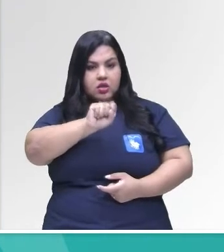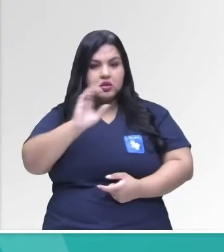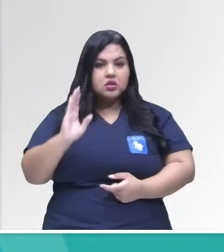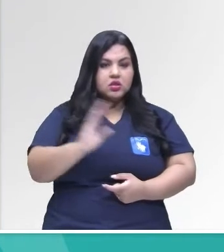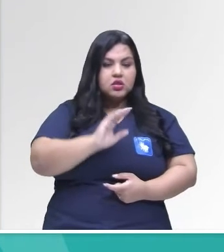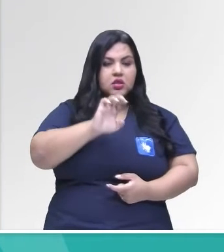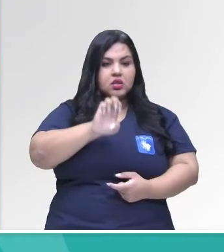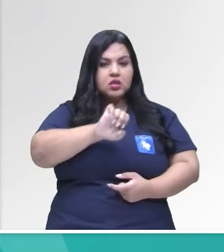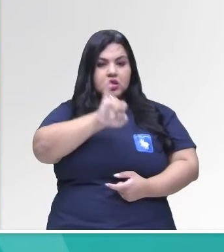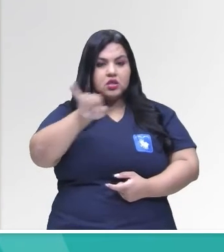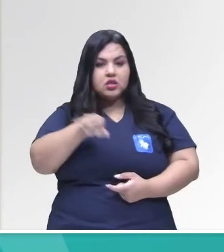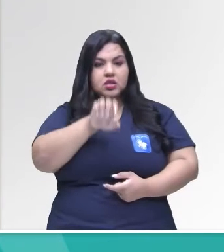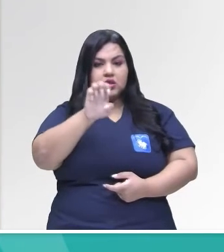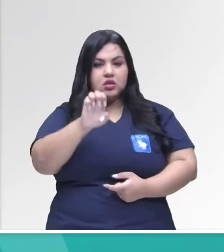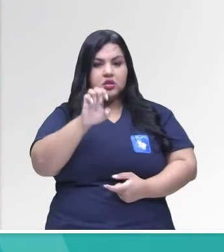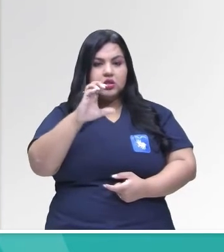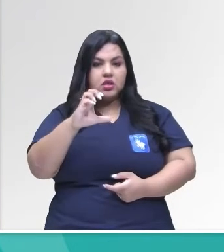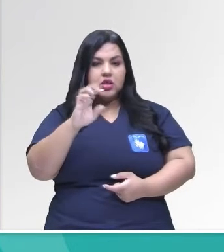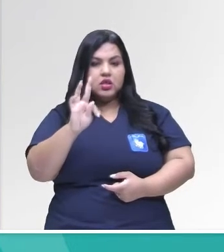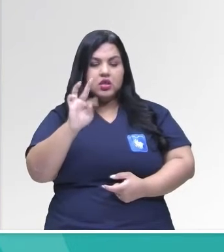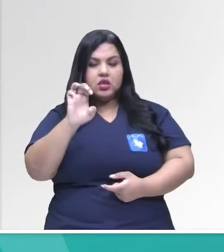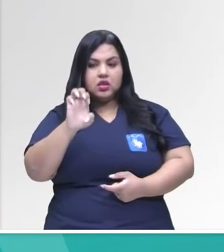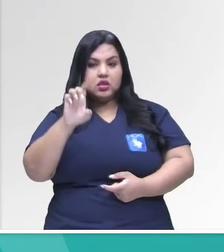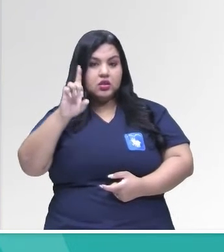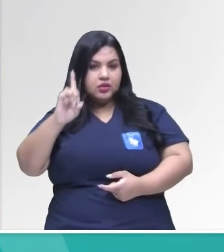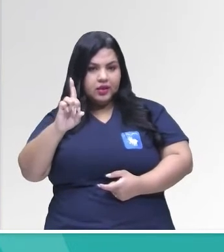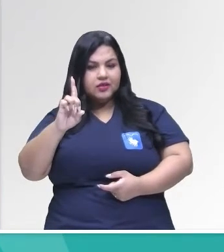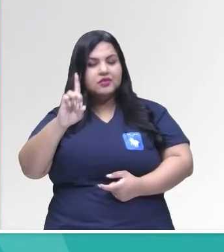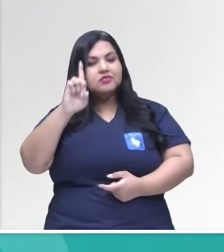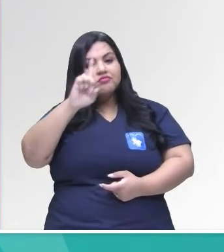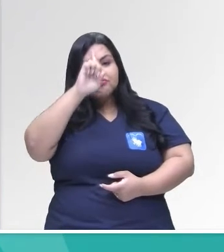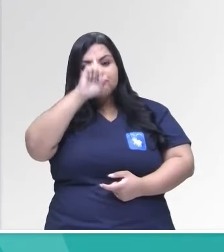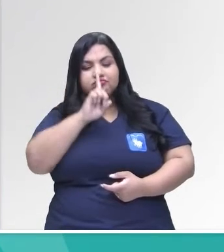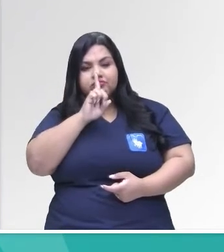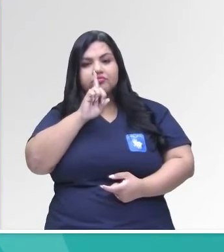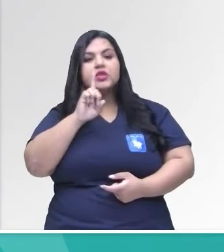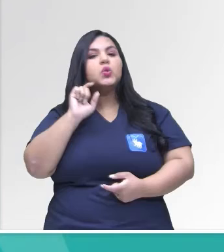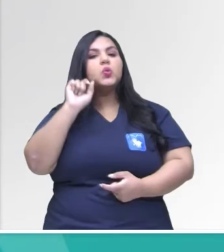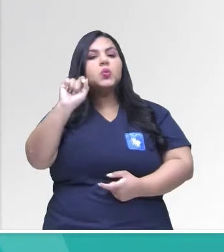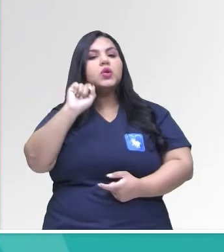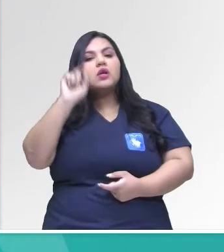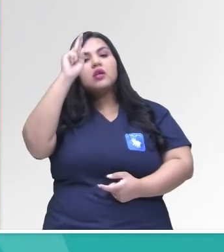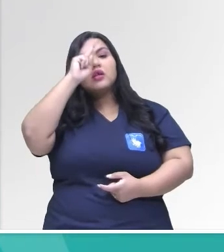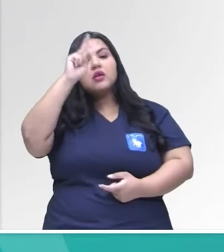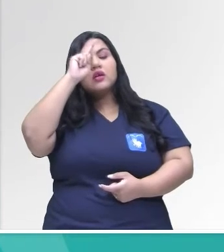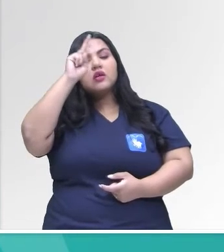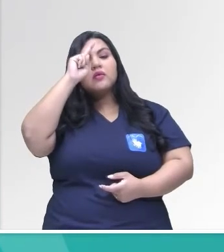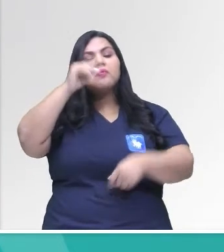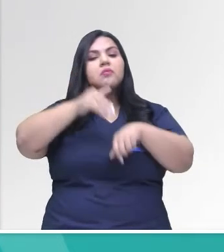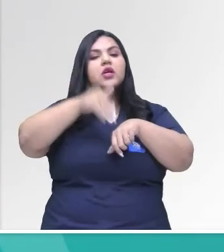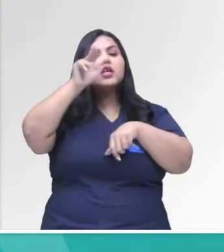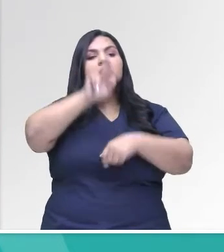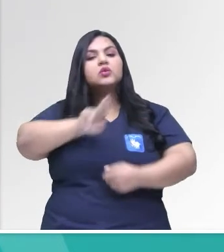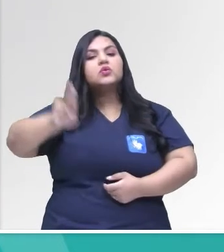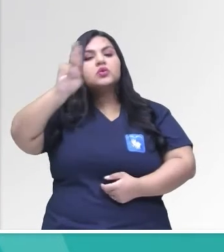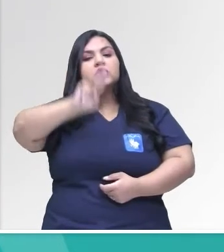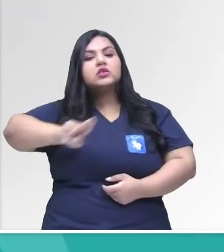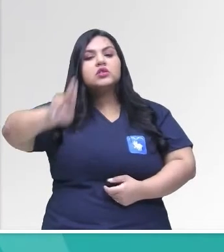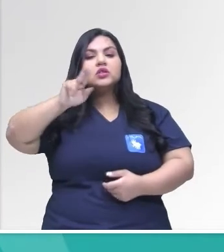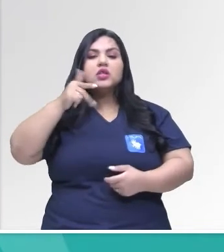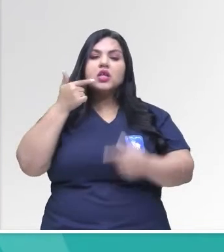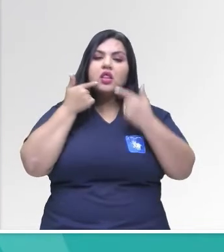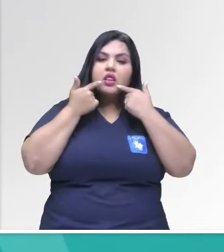prestar atenção no uso da voz passiva. E só relembrando que é mais utilizado na